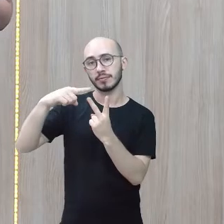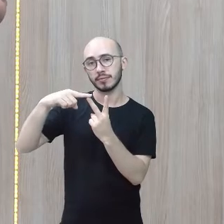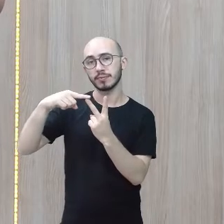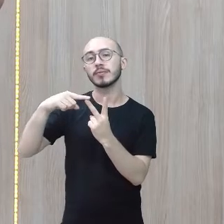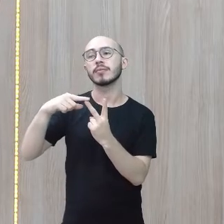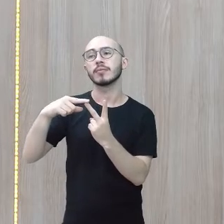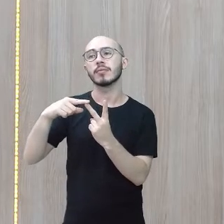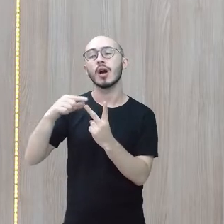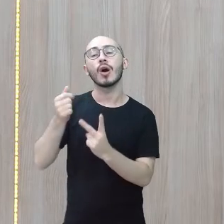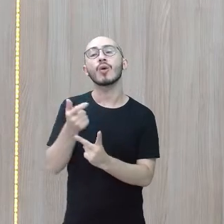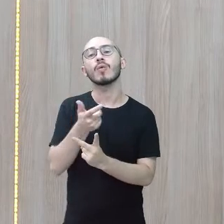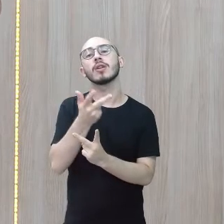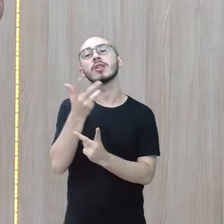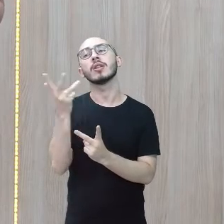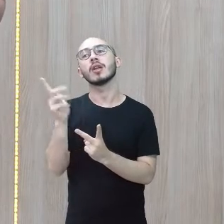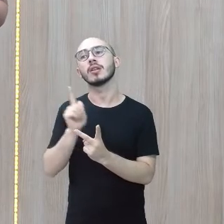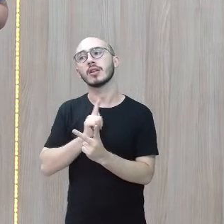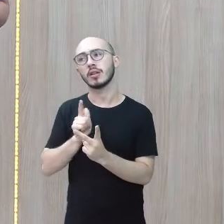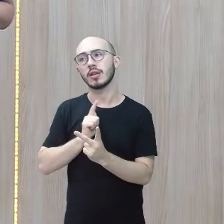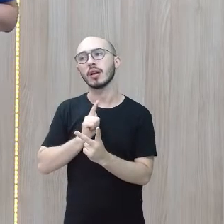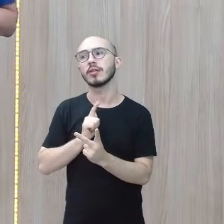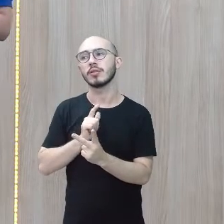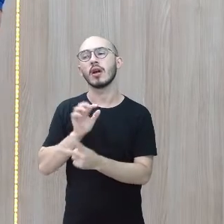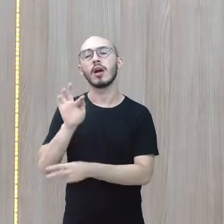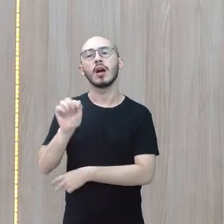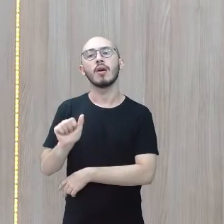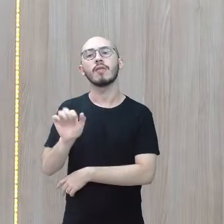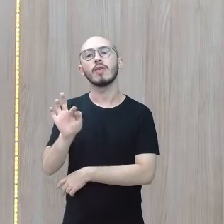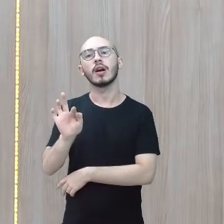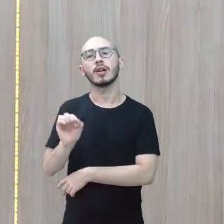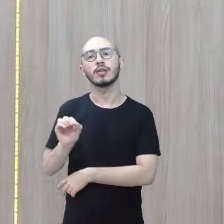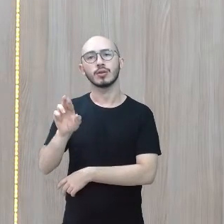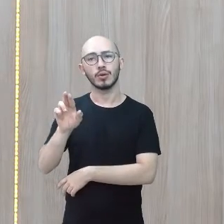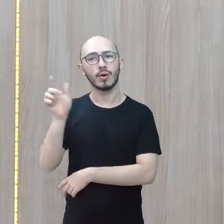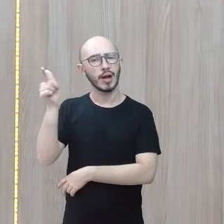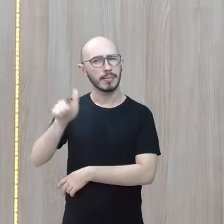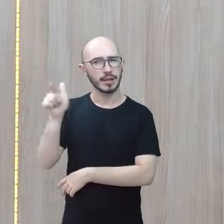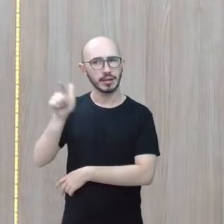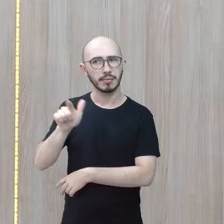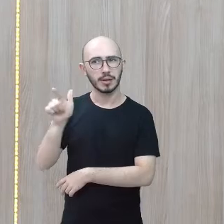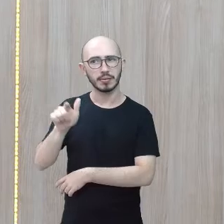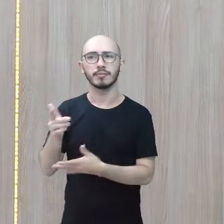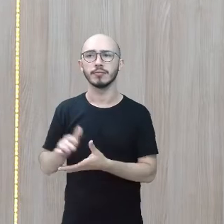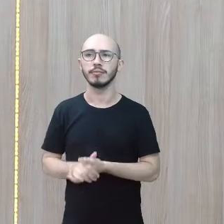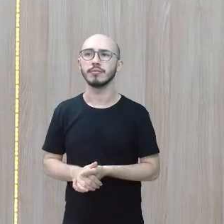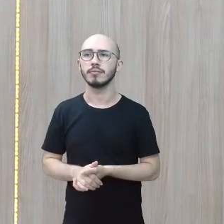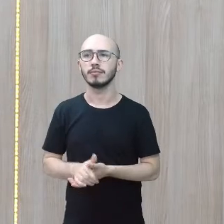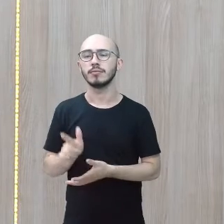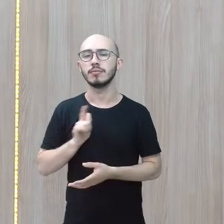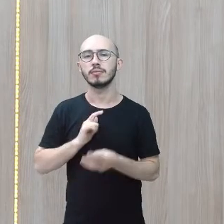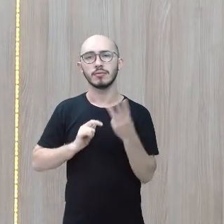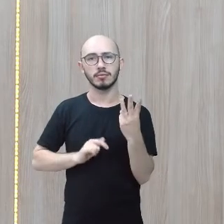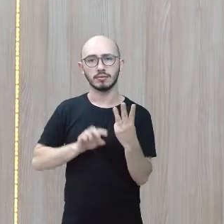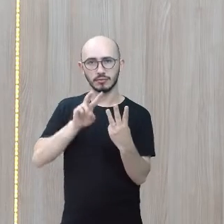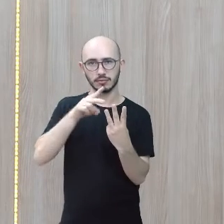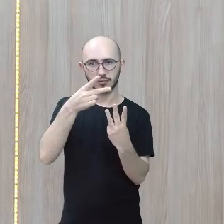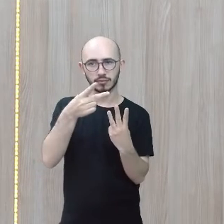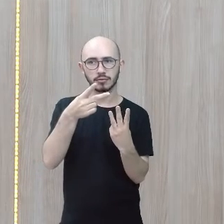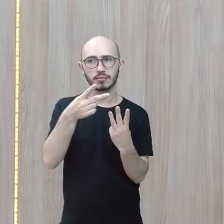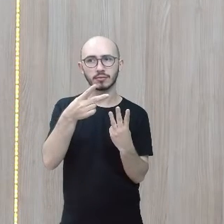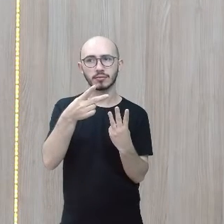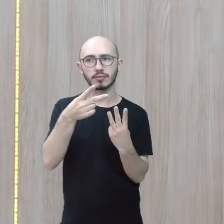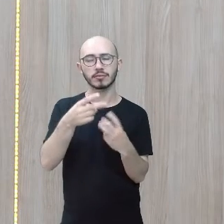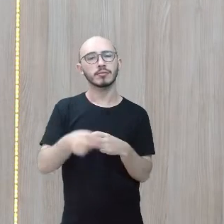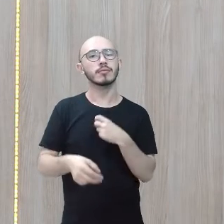vezes do fator que está se repetindo. Calma aí, professora. Vê. Aqui a gente tem que 3 elevado ao quadrado é o